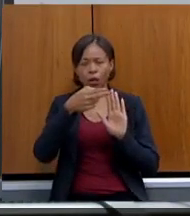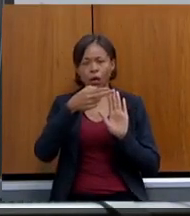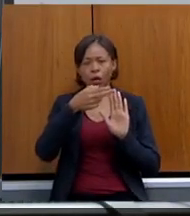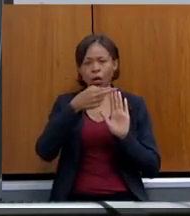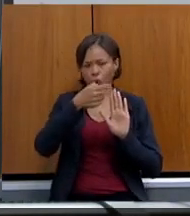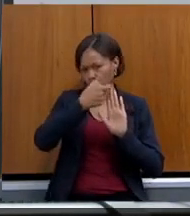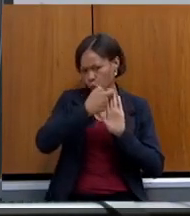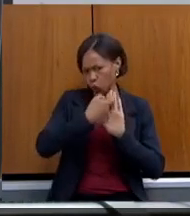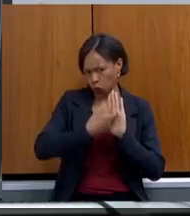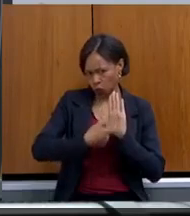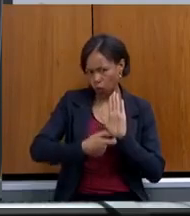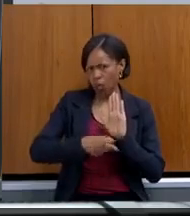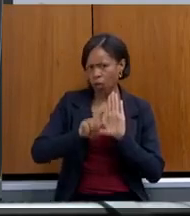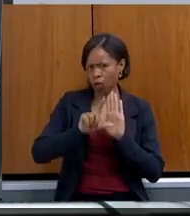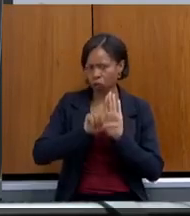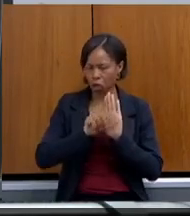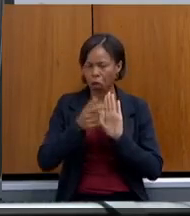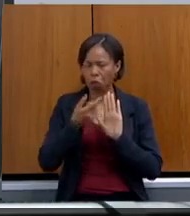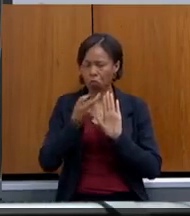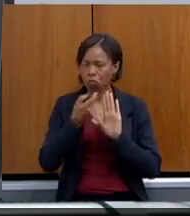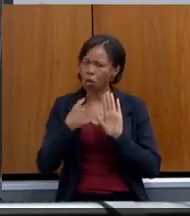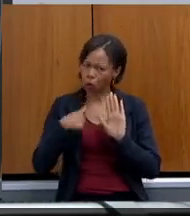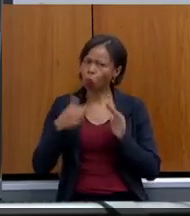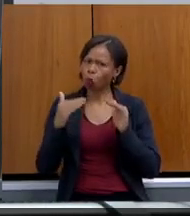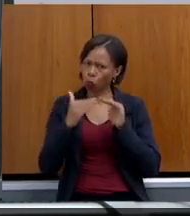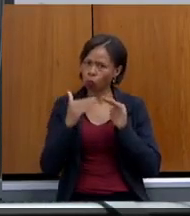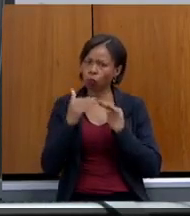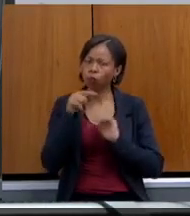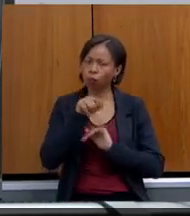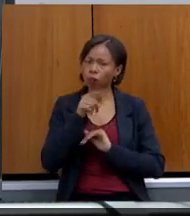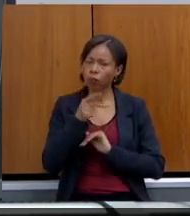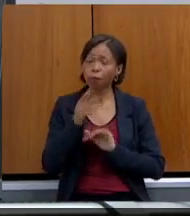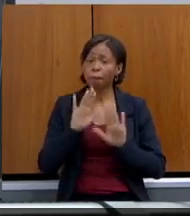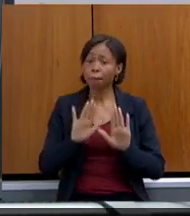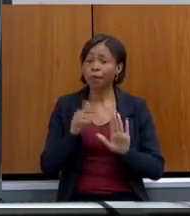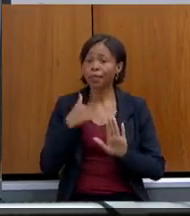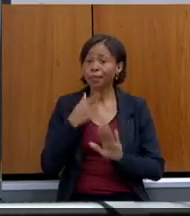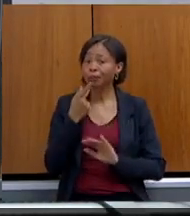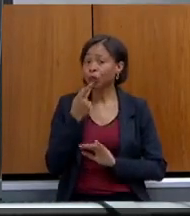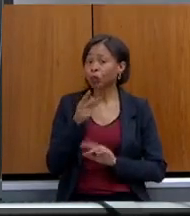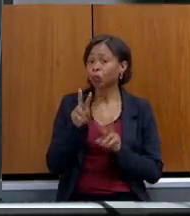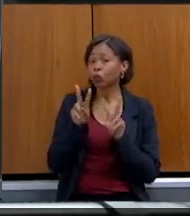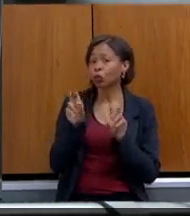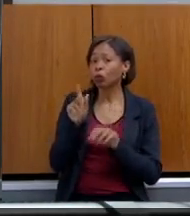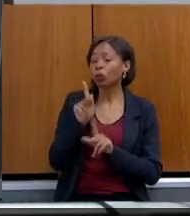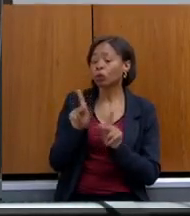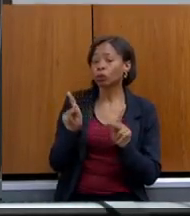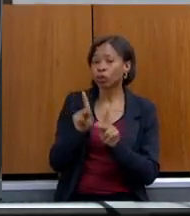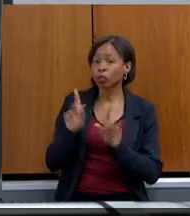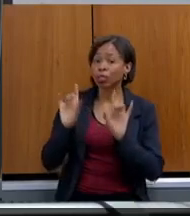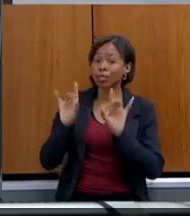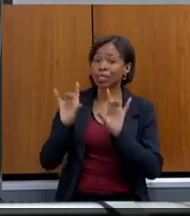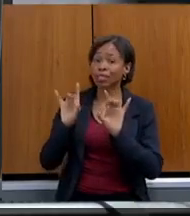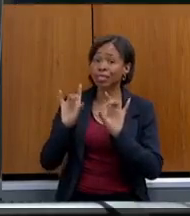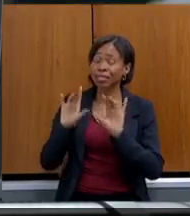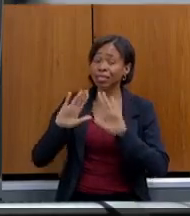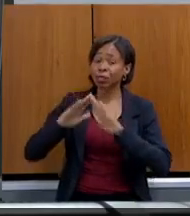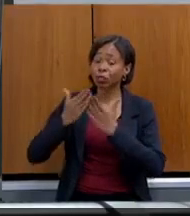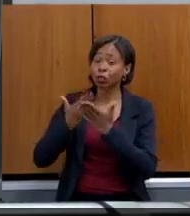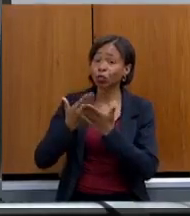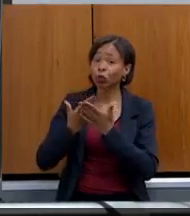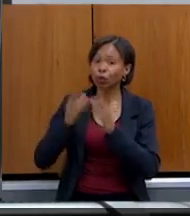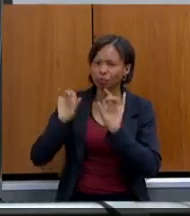sua apresentação mas aqui Vale lembrar que eu disse de professores com especialidade tá na Educação